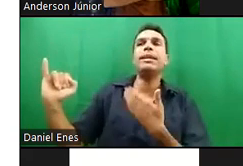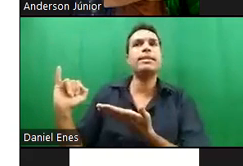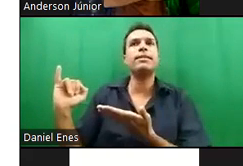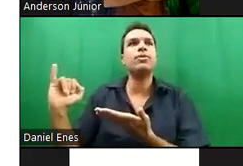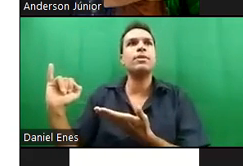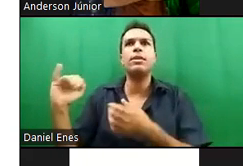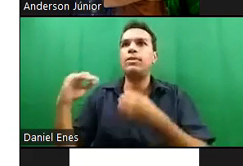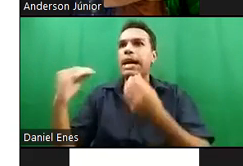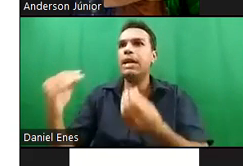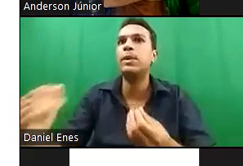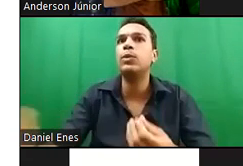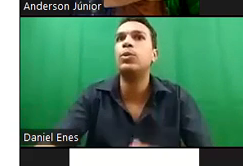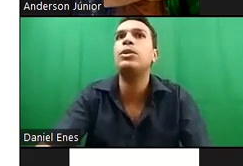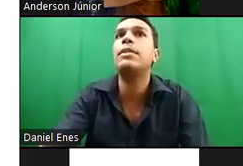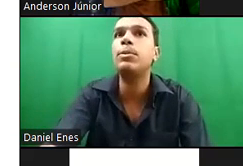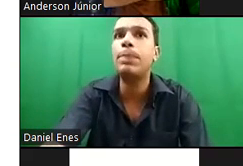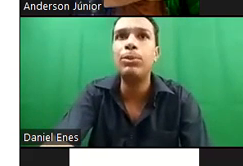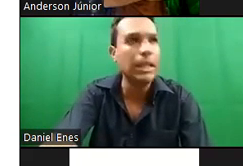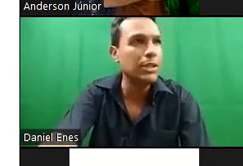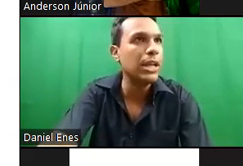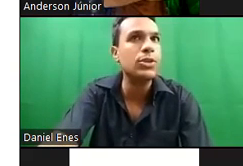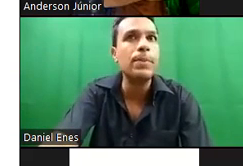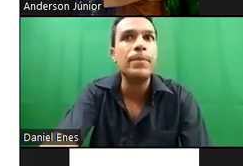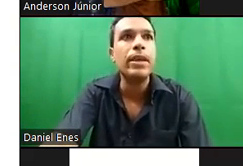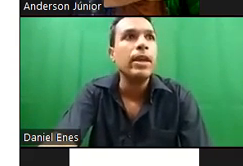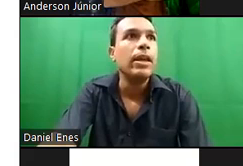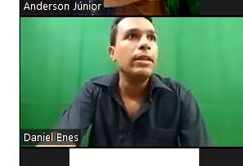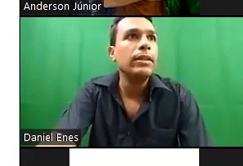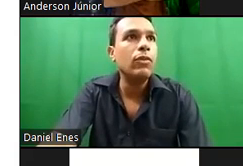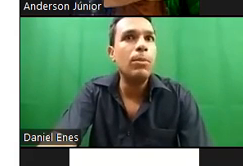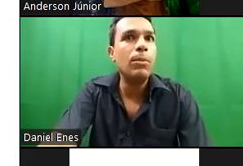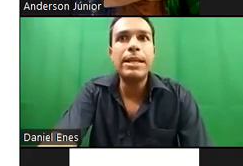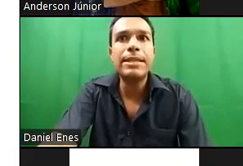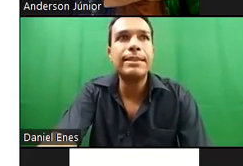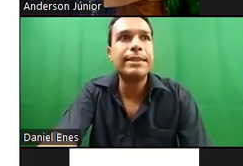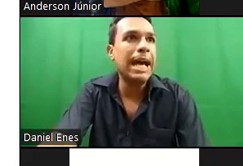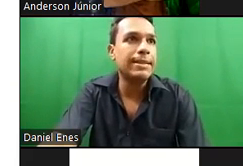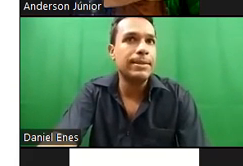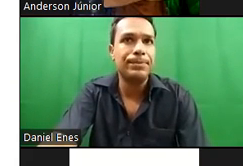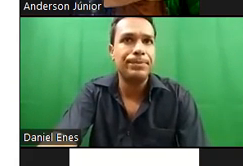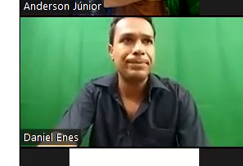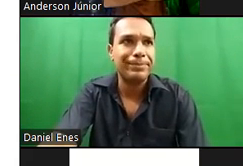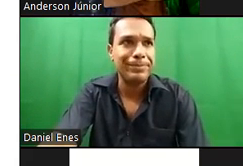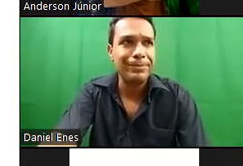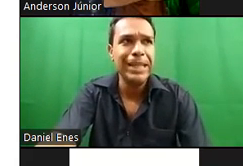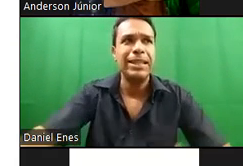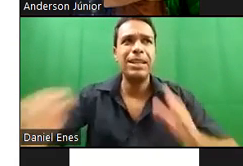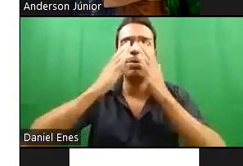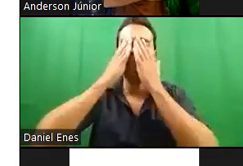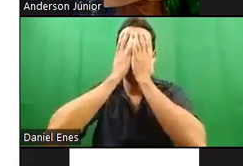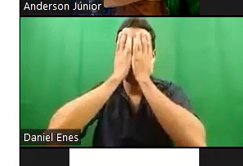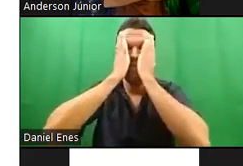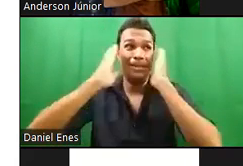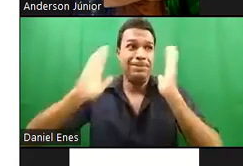estou acrescentando um significado que eu estou dizendo para muita gente. Então, vamos para a sintaxe. Na